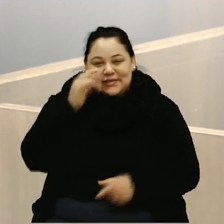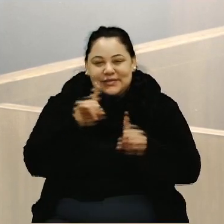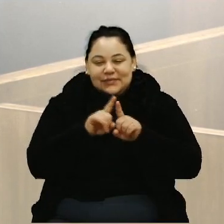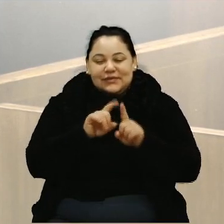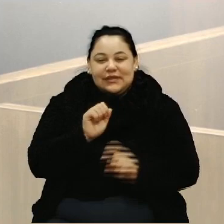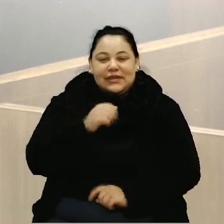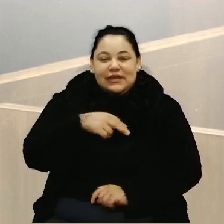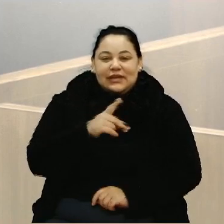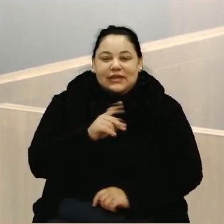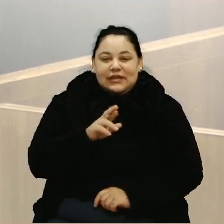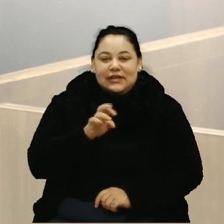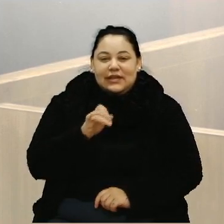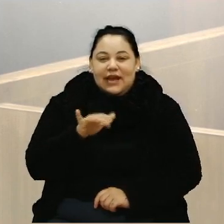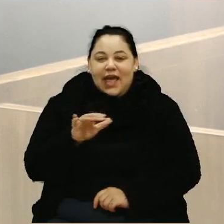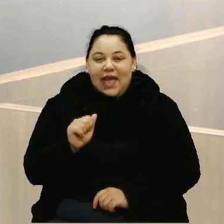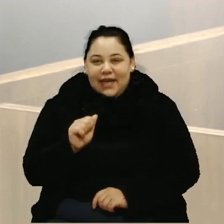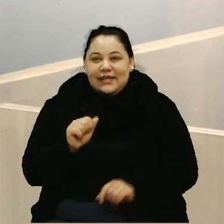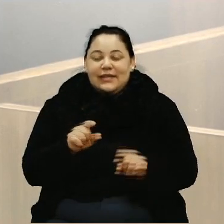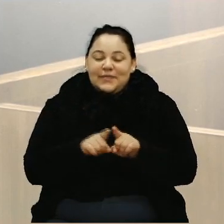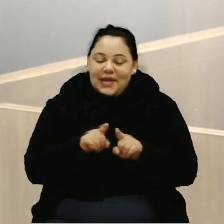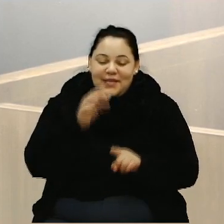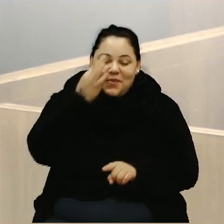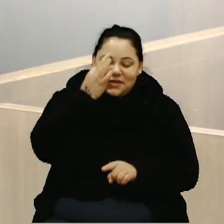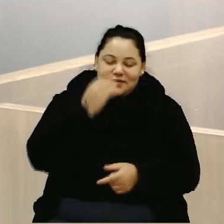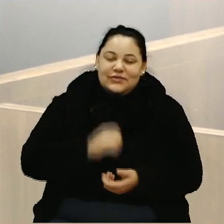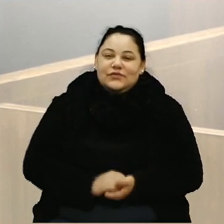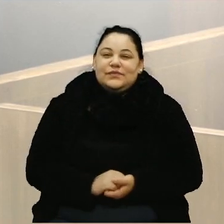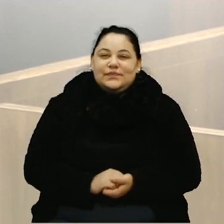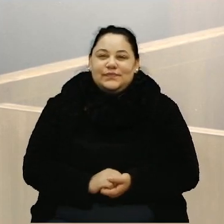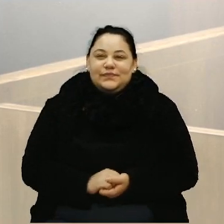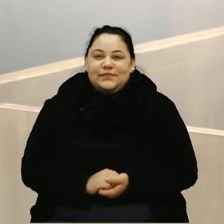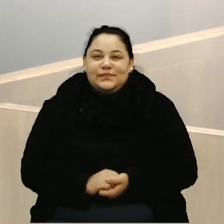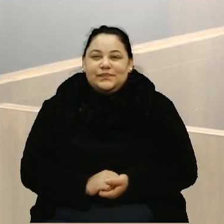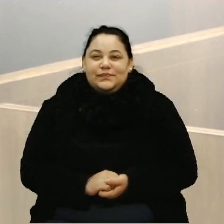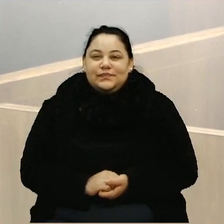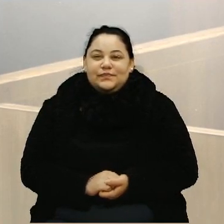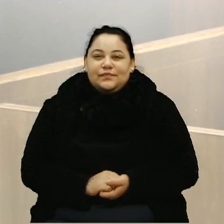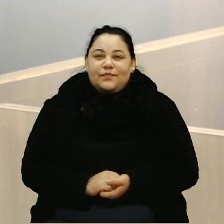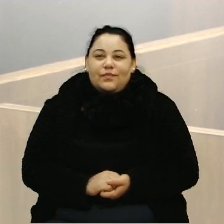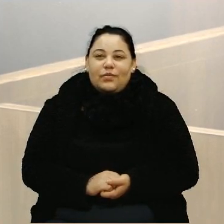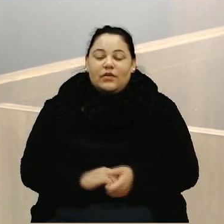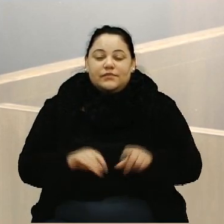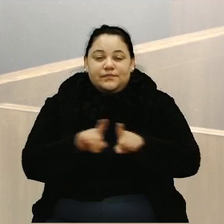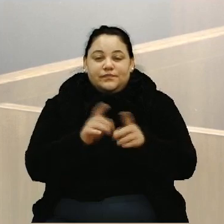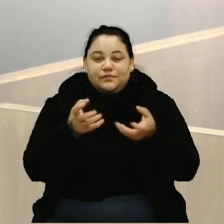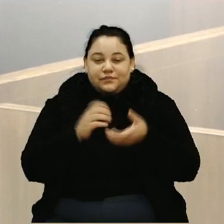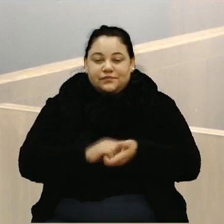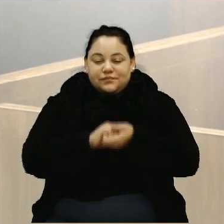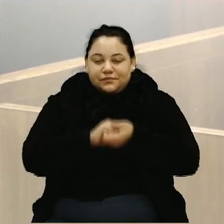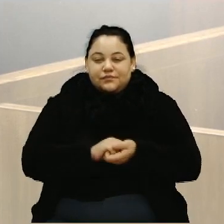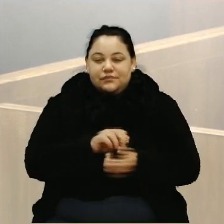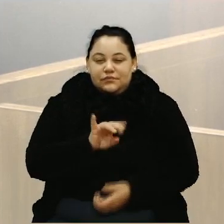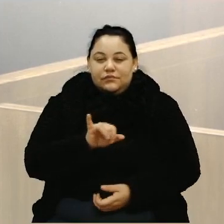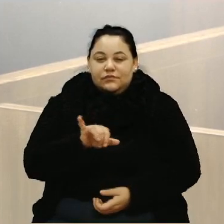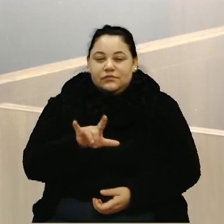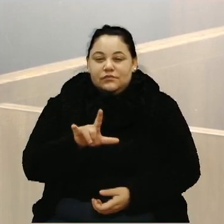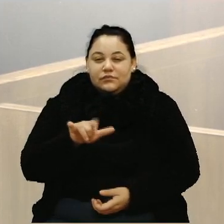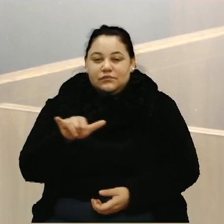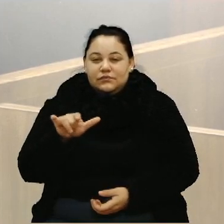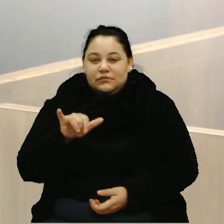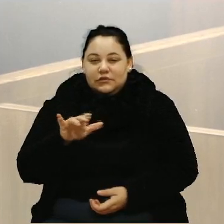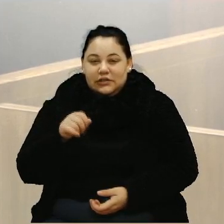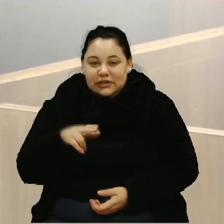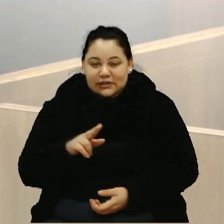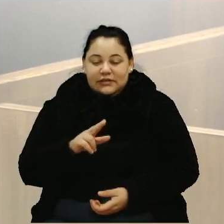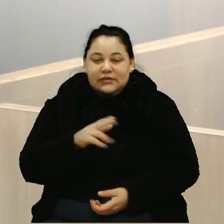Catusso, sobrinha do Valceu, que está aqui presente. Também quero saudar o William, o filho, o